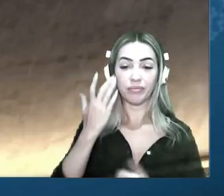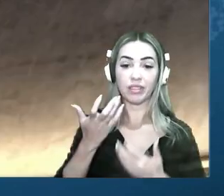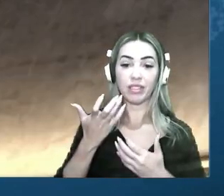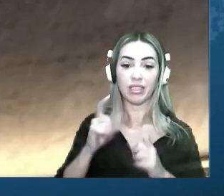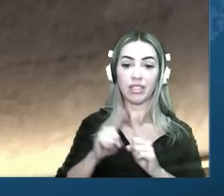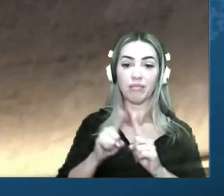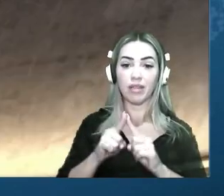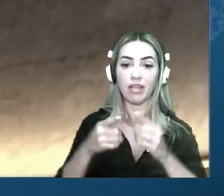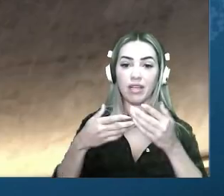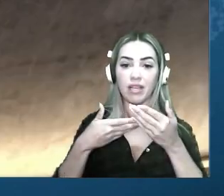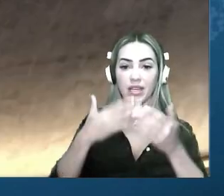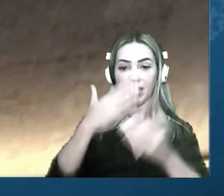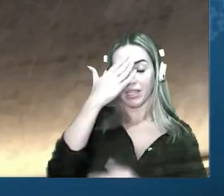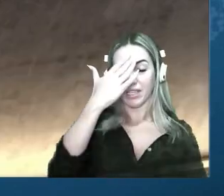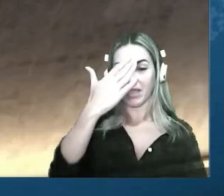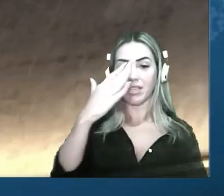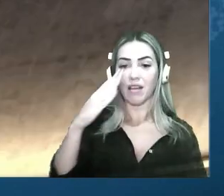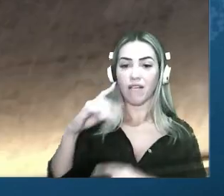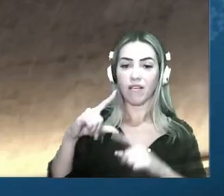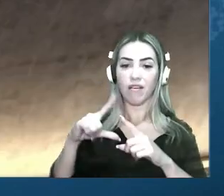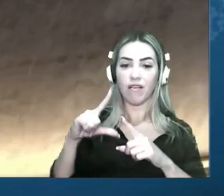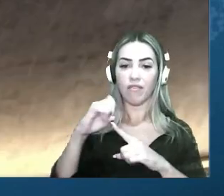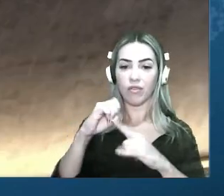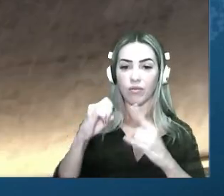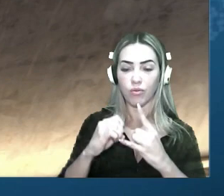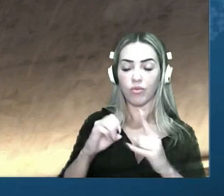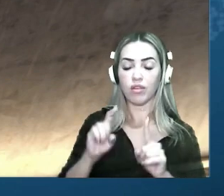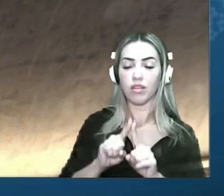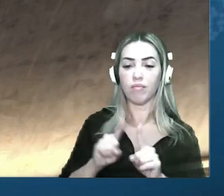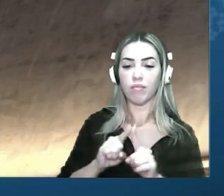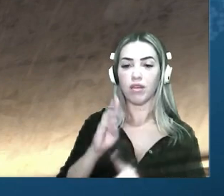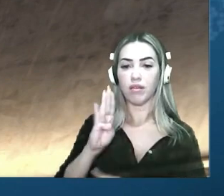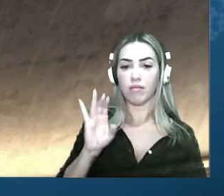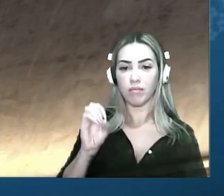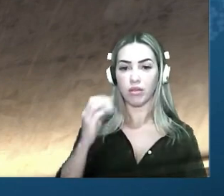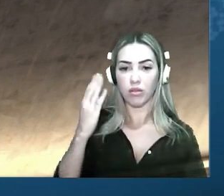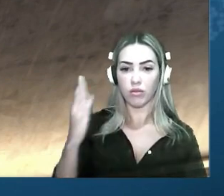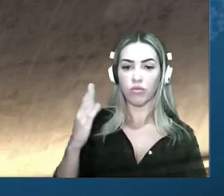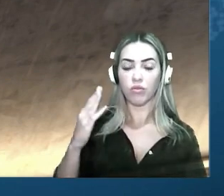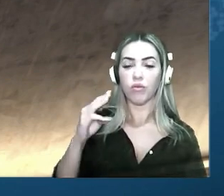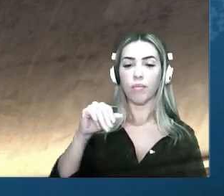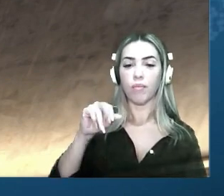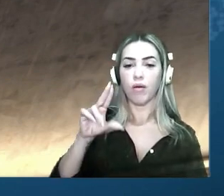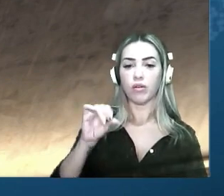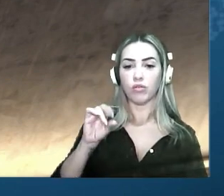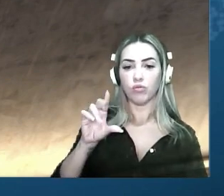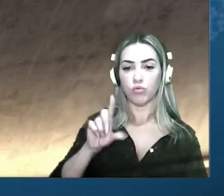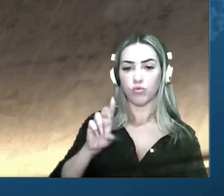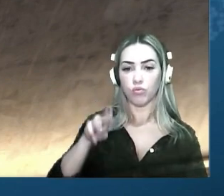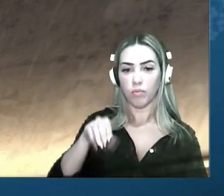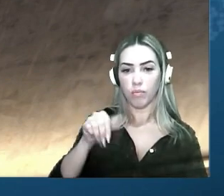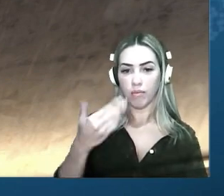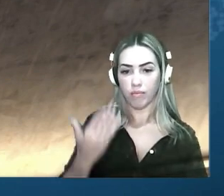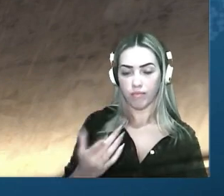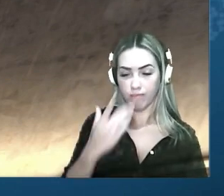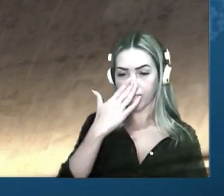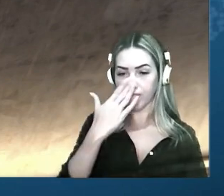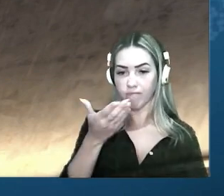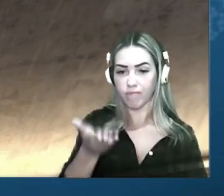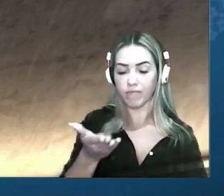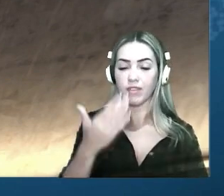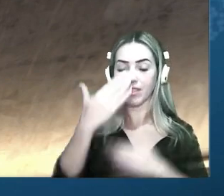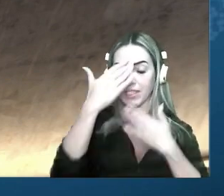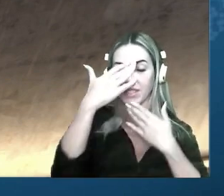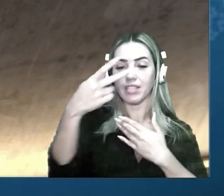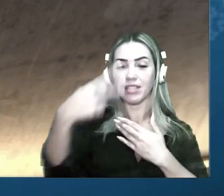Fiocruz e à Biomanguinhos, na pessoa do Maurício Zuma, que está aqui na minha frente. Agradecer por esse evento que é importante. Estive